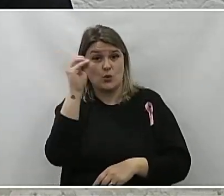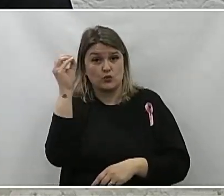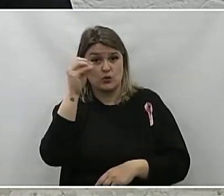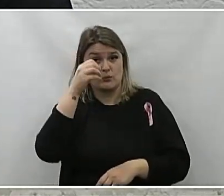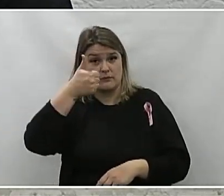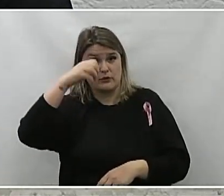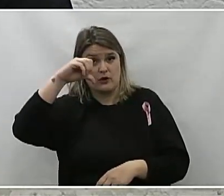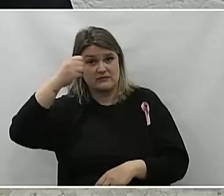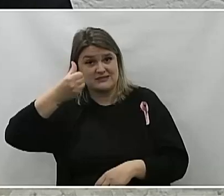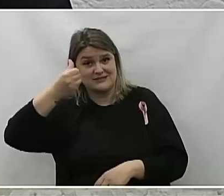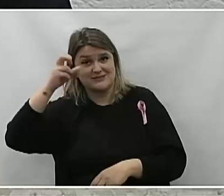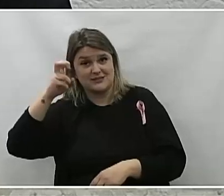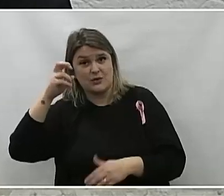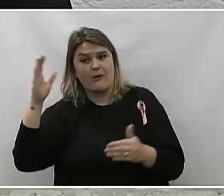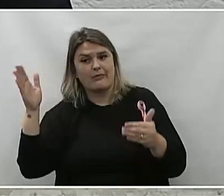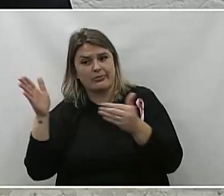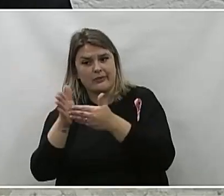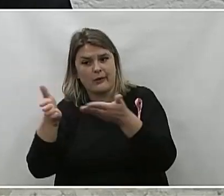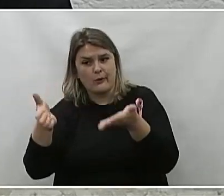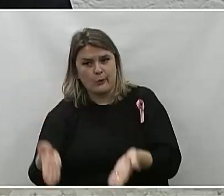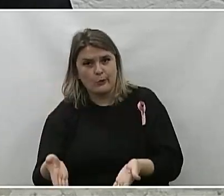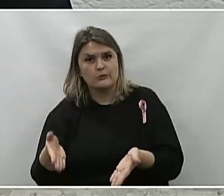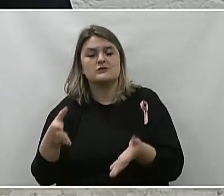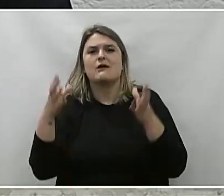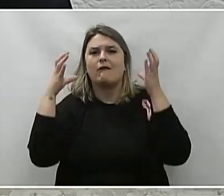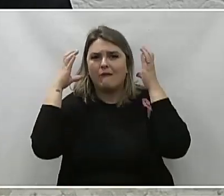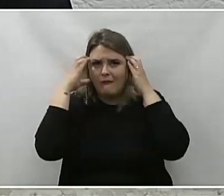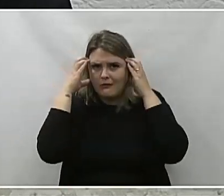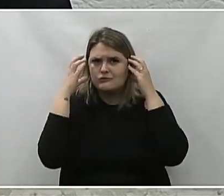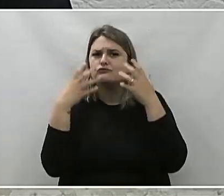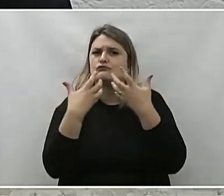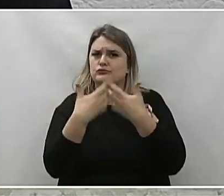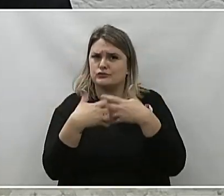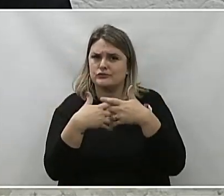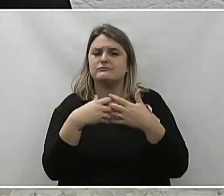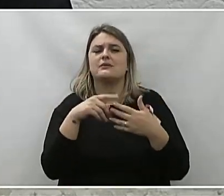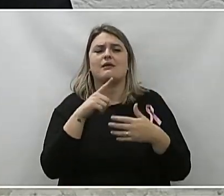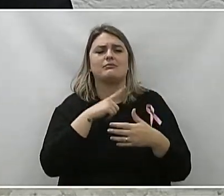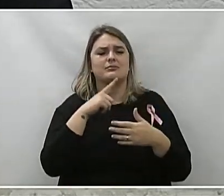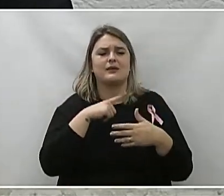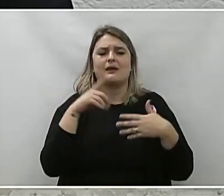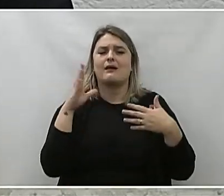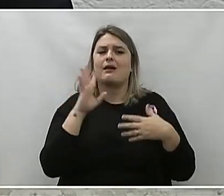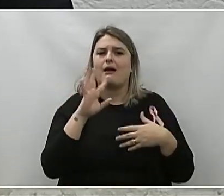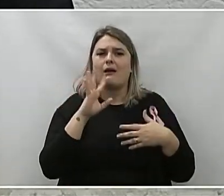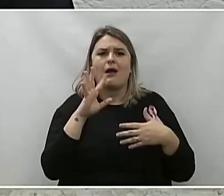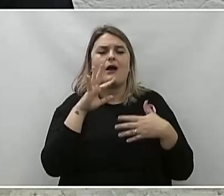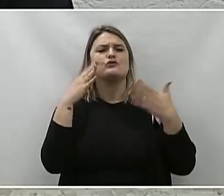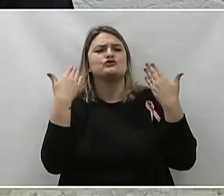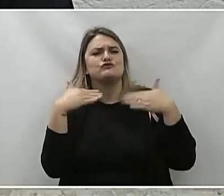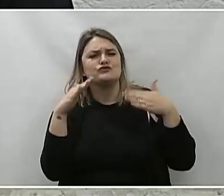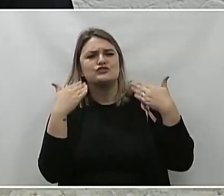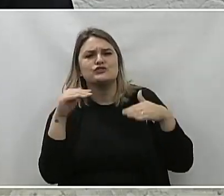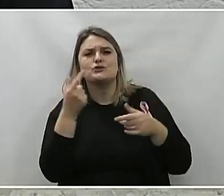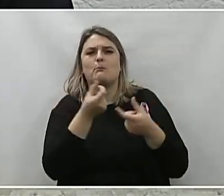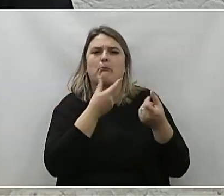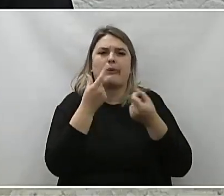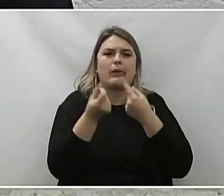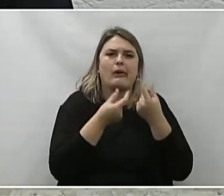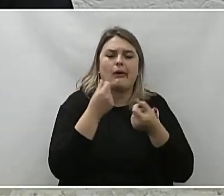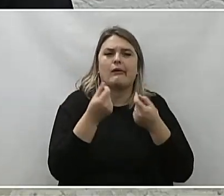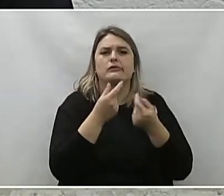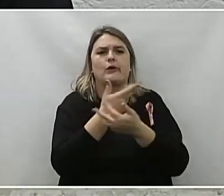a Rádio Colmeia faz muita história transmitindo informação diversão música e alegria para seus ouvintes fazendo